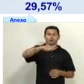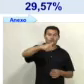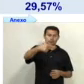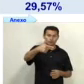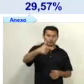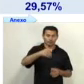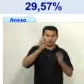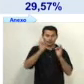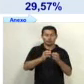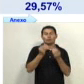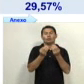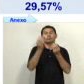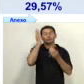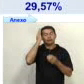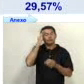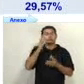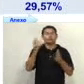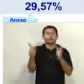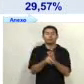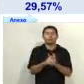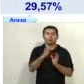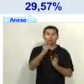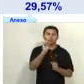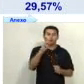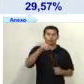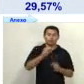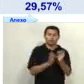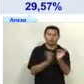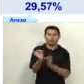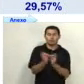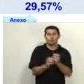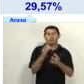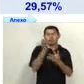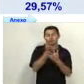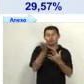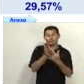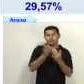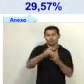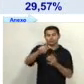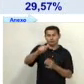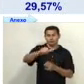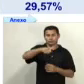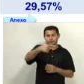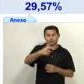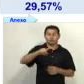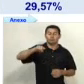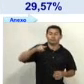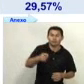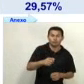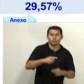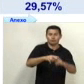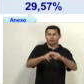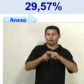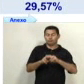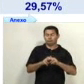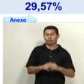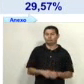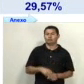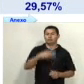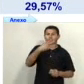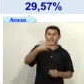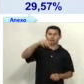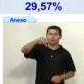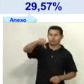12. Tá? Como que eu sei isso? Até pela própria forma de normalização, ó, entre 17 e 12 mil, portanto,